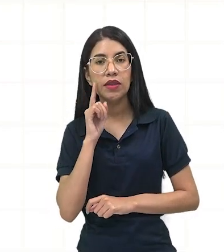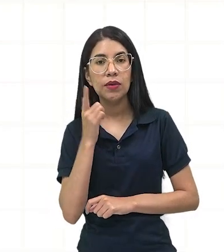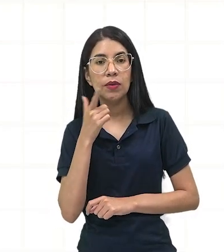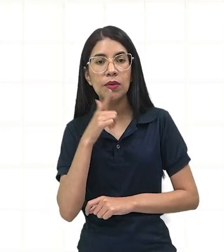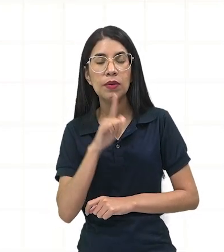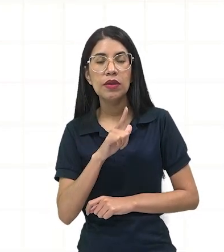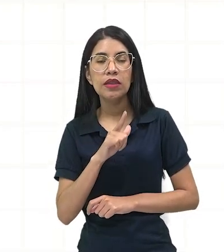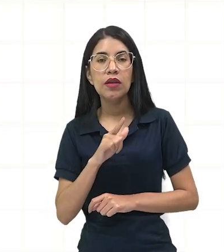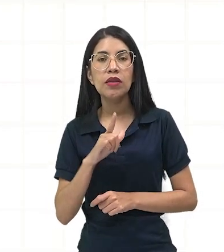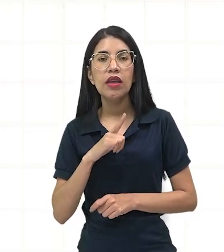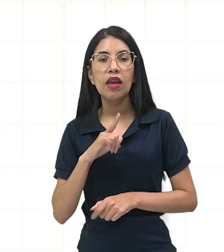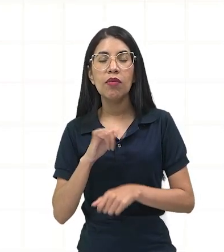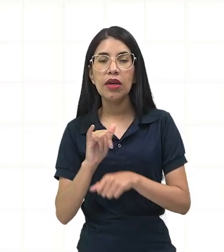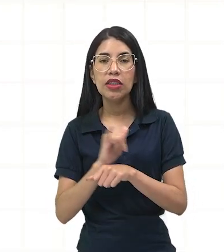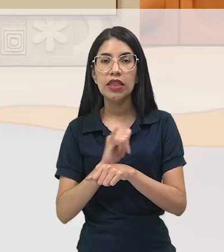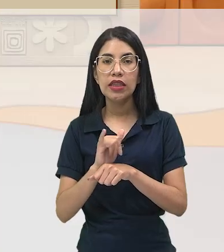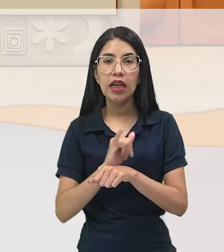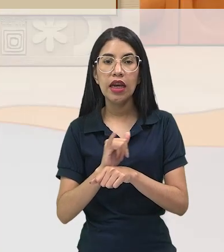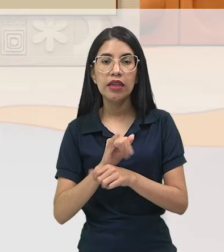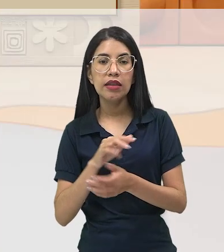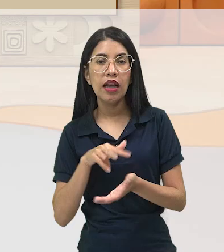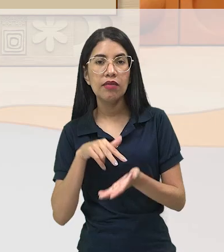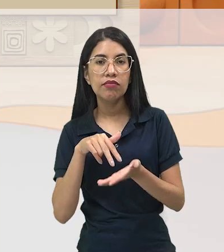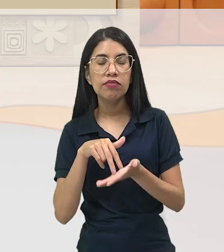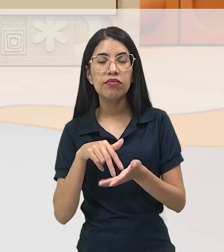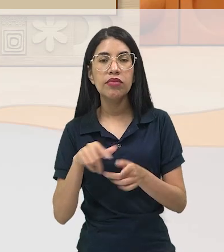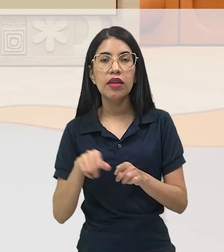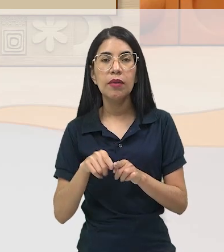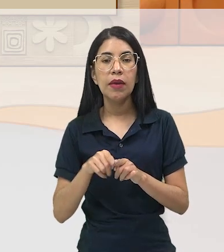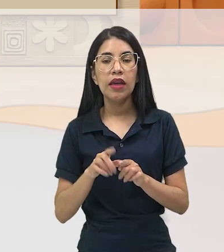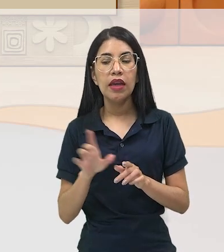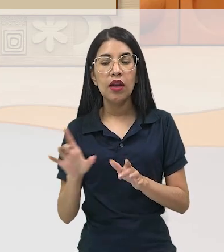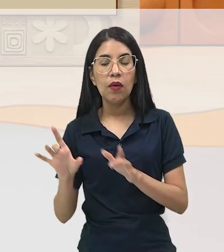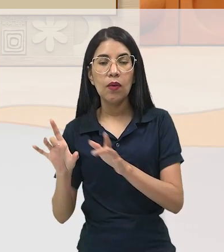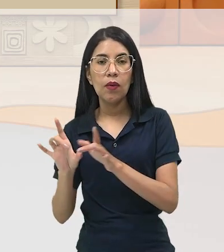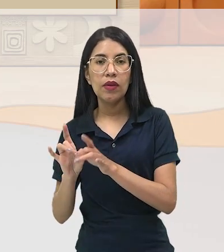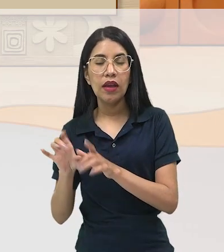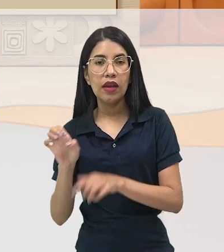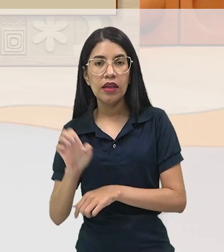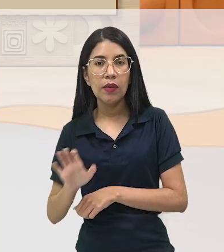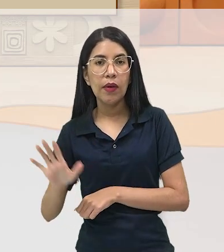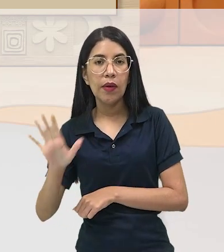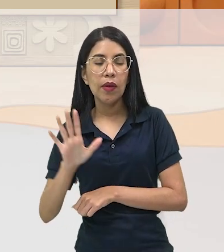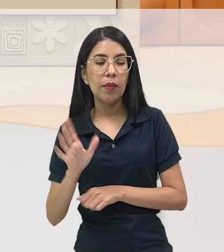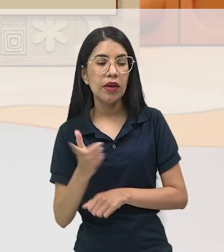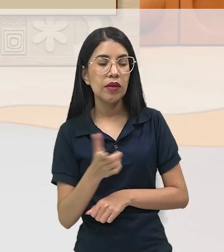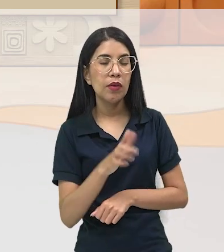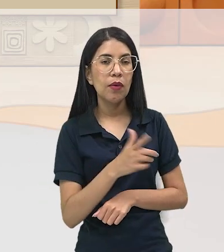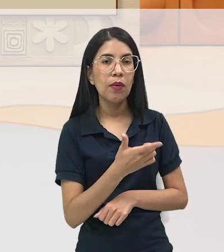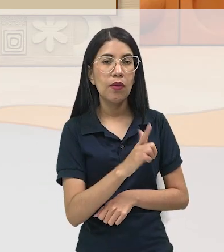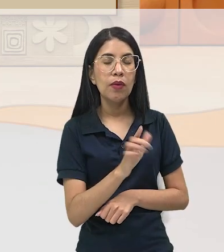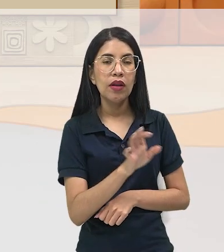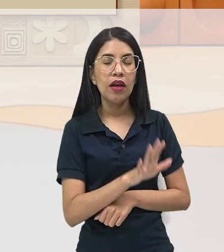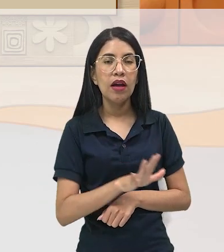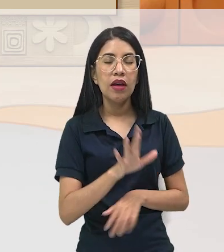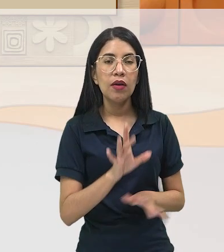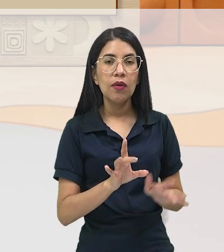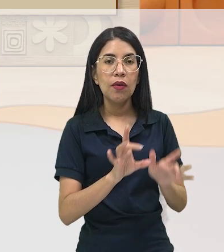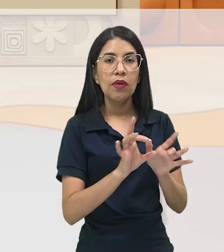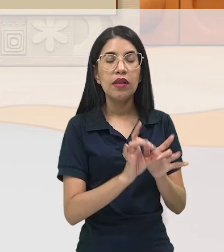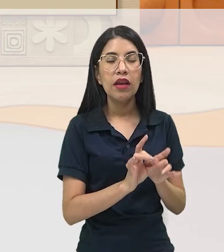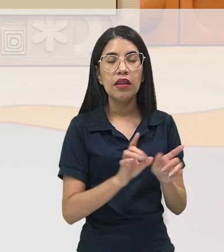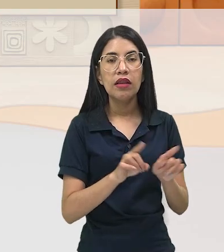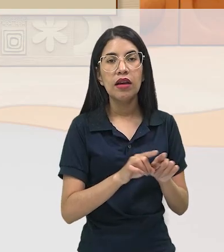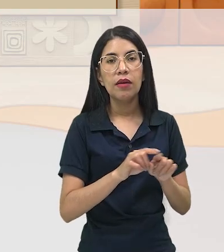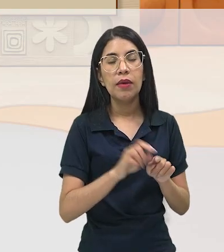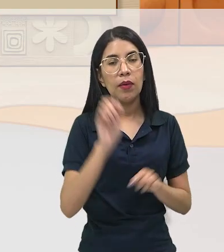posição estratégica. Isso porque se conecta, por um lado, à Europa e, por outro lado, está conectado ali mais facilmente